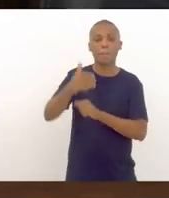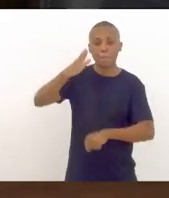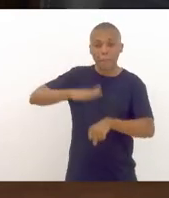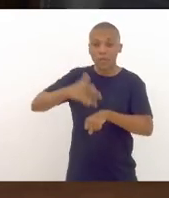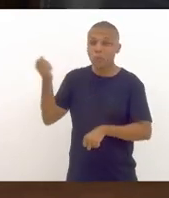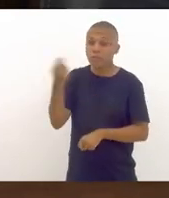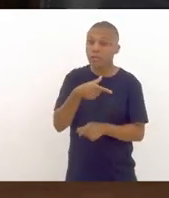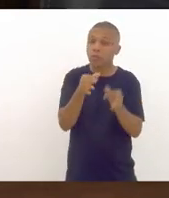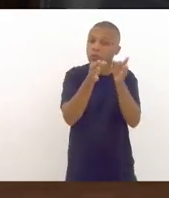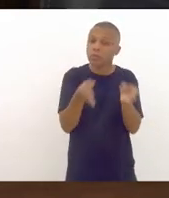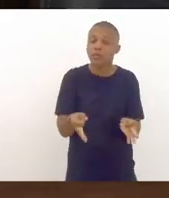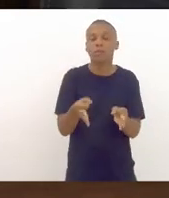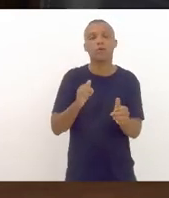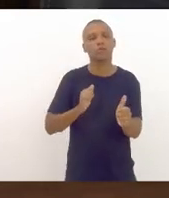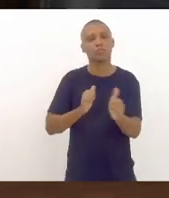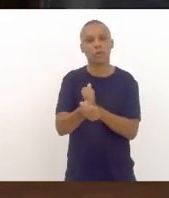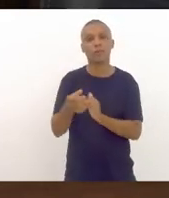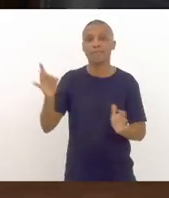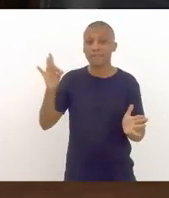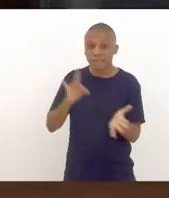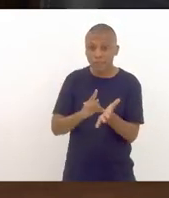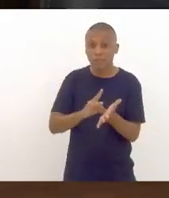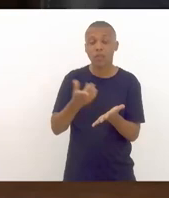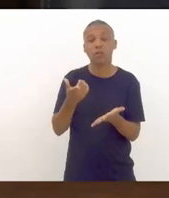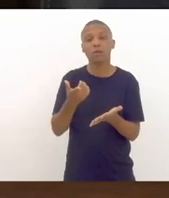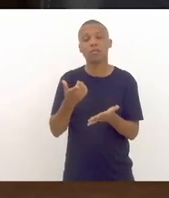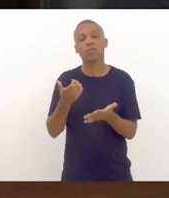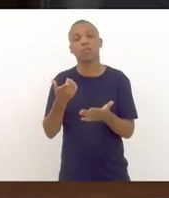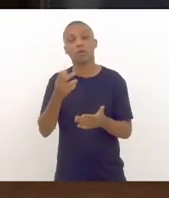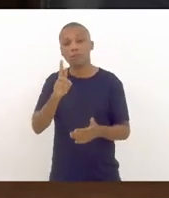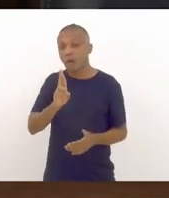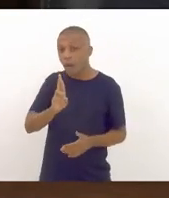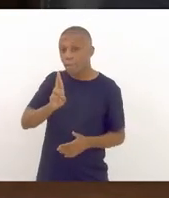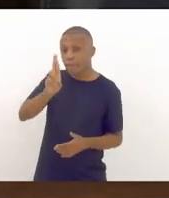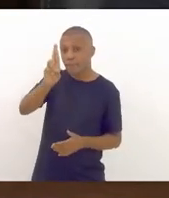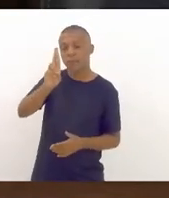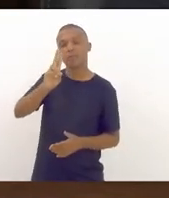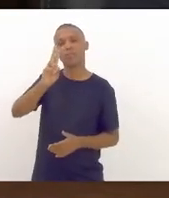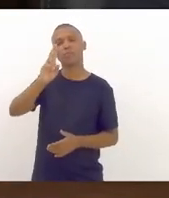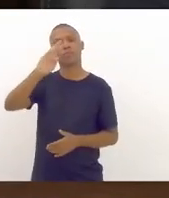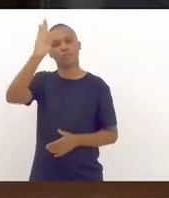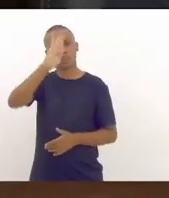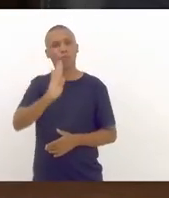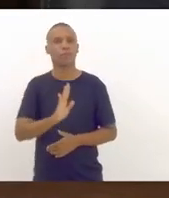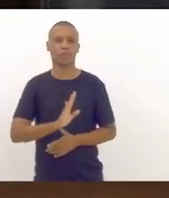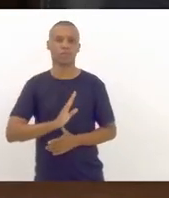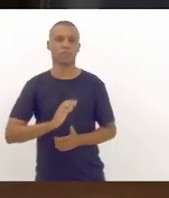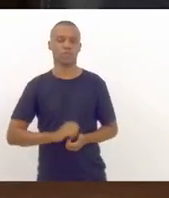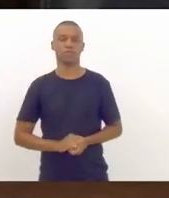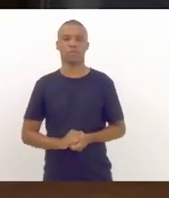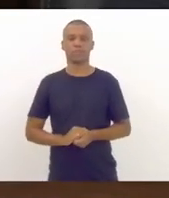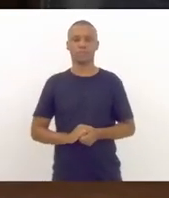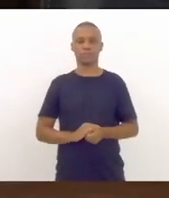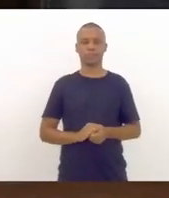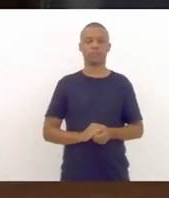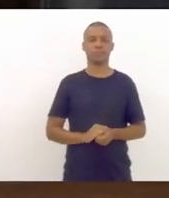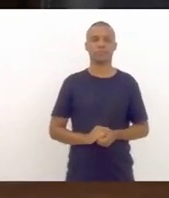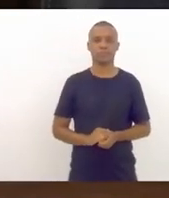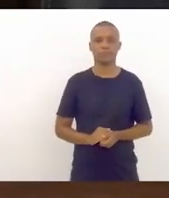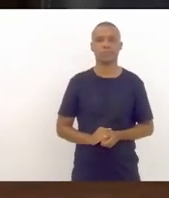jogador, ser um verdadeiro embaixador do seu país. E,